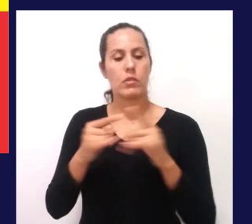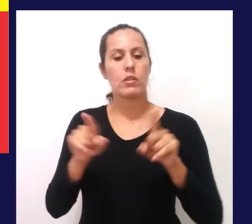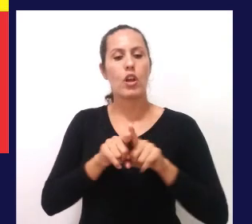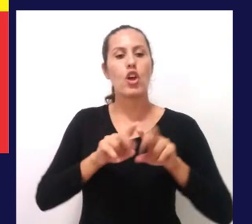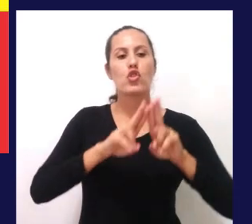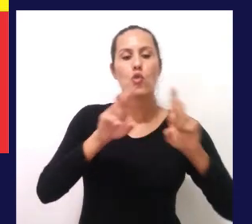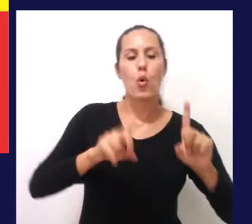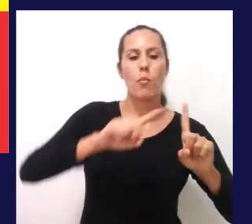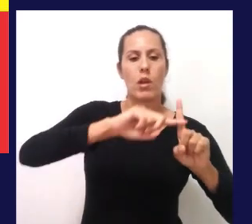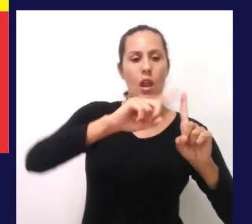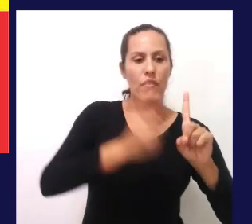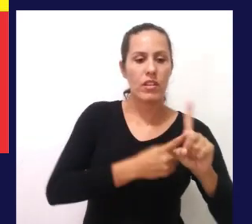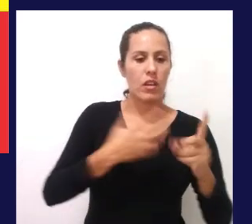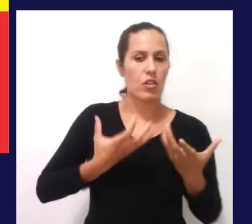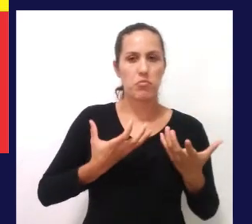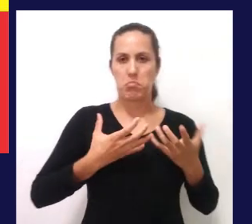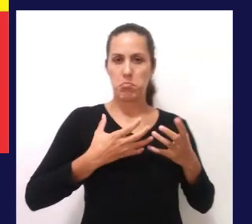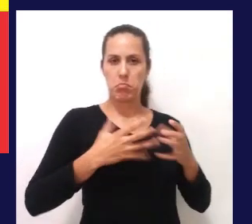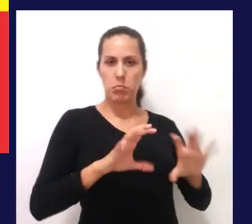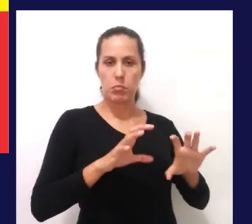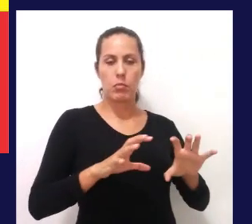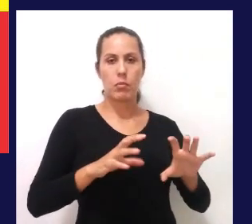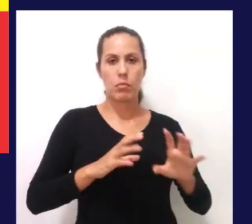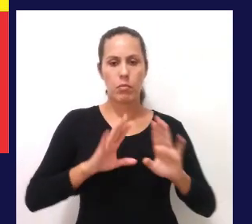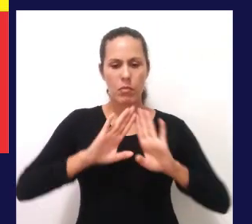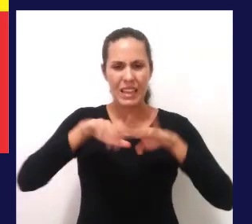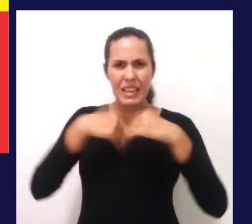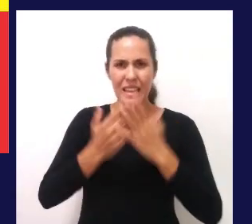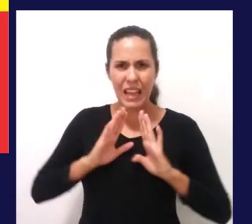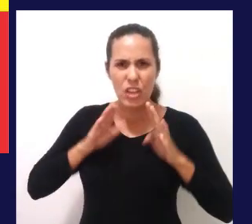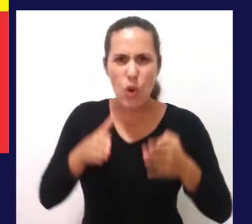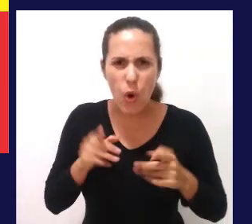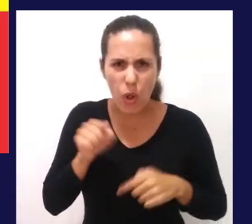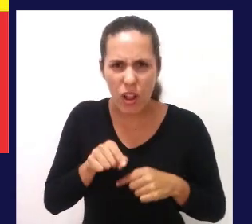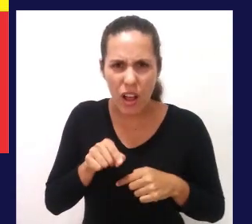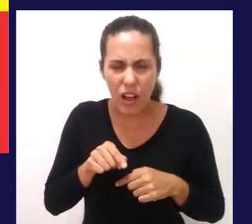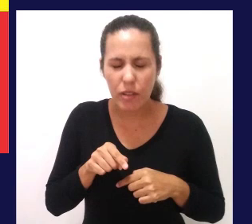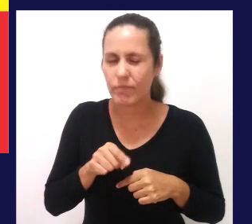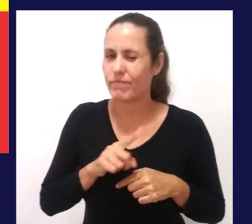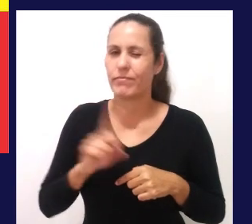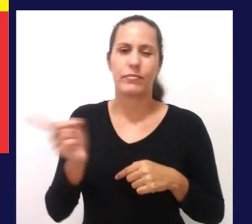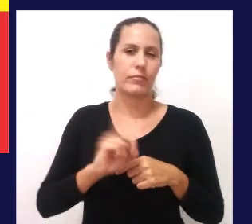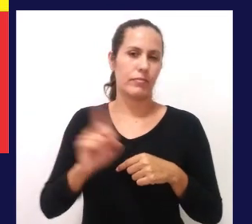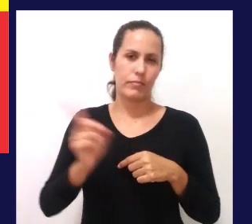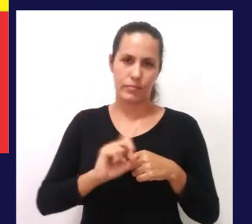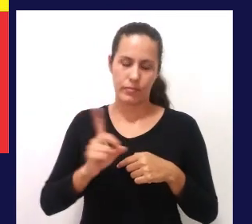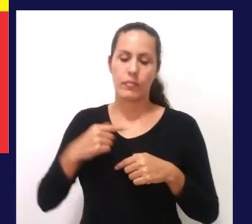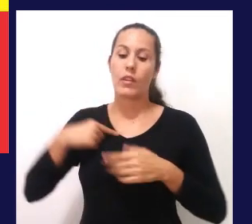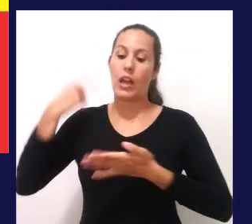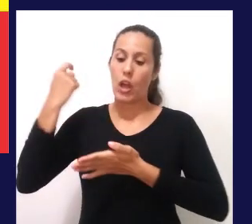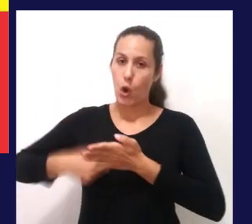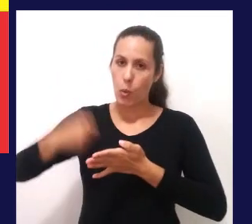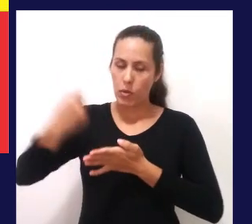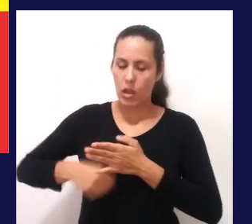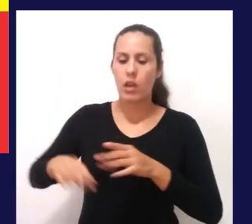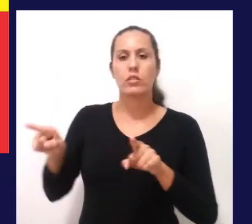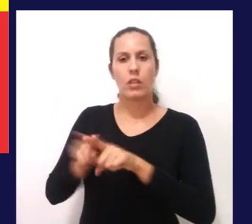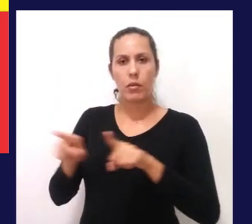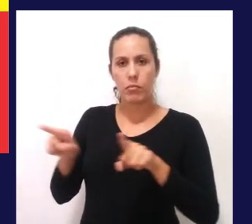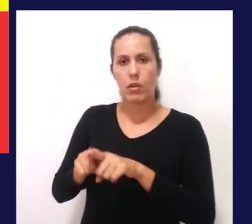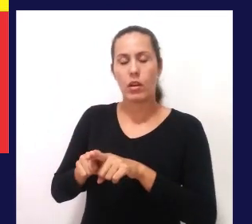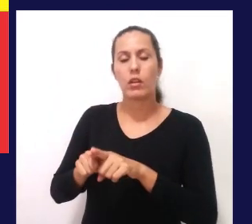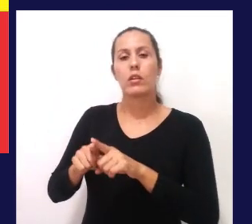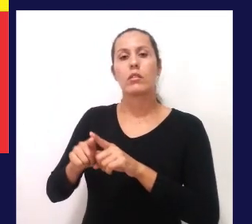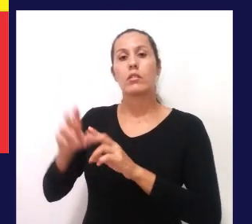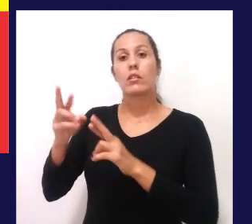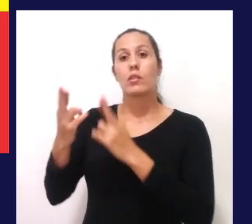a questão de gravidez indesejada, tem que ser obtida na escola? Não. É dever também da